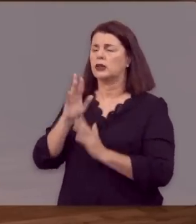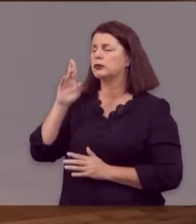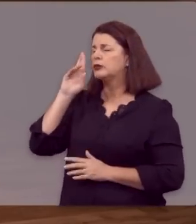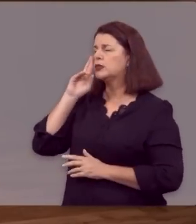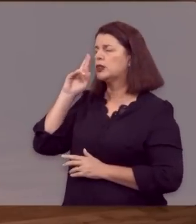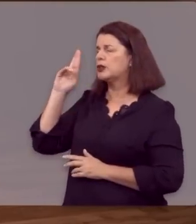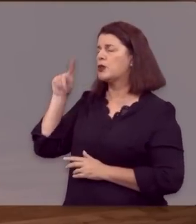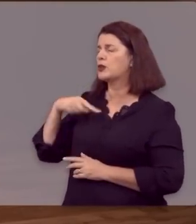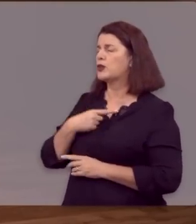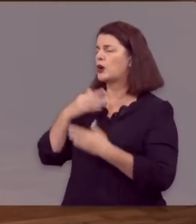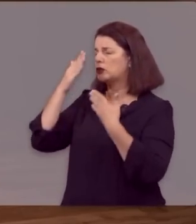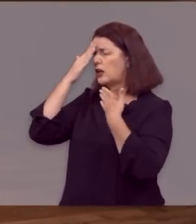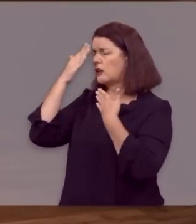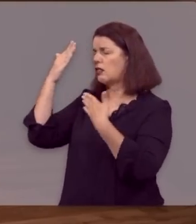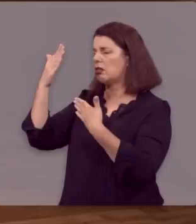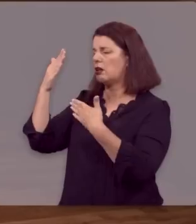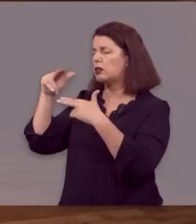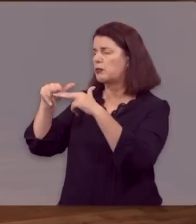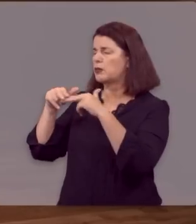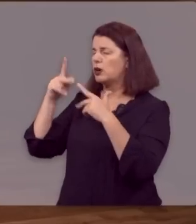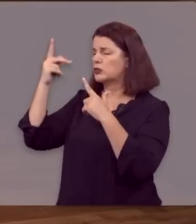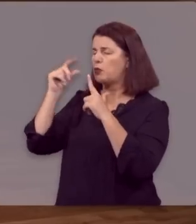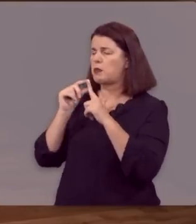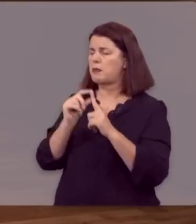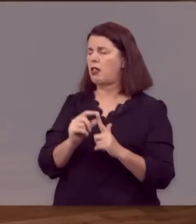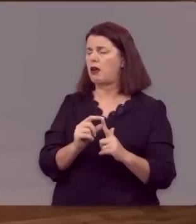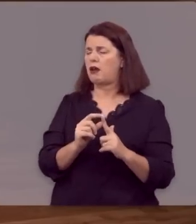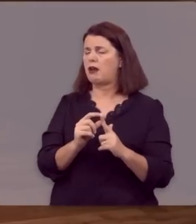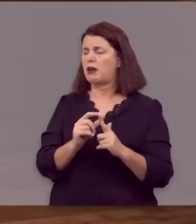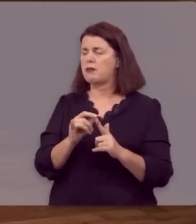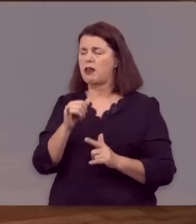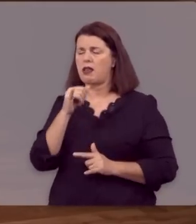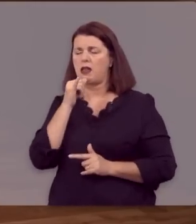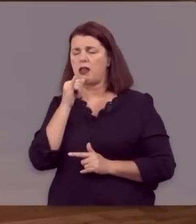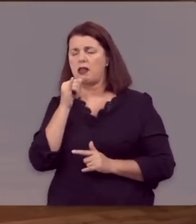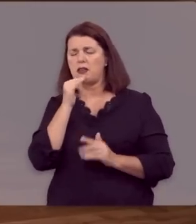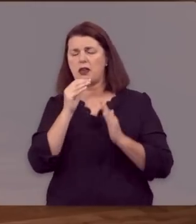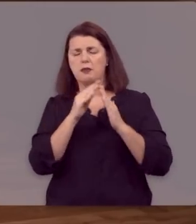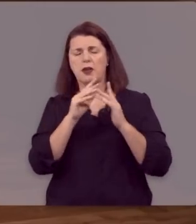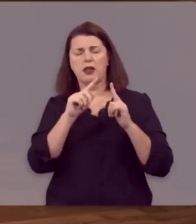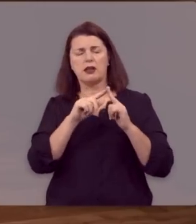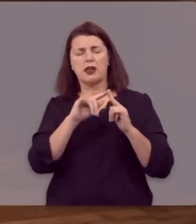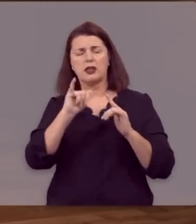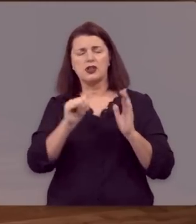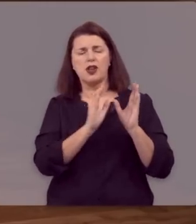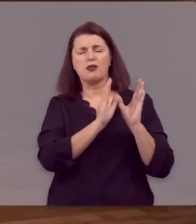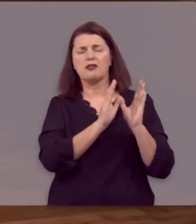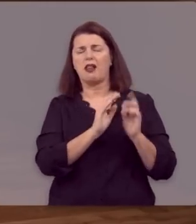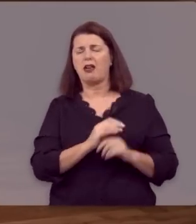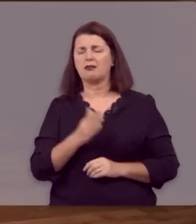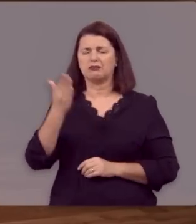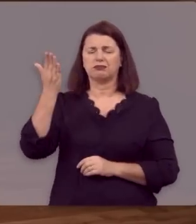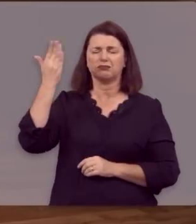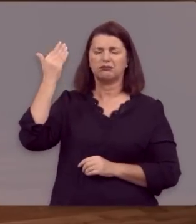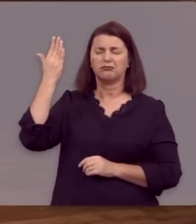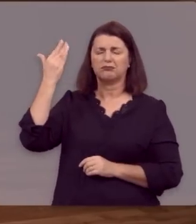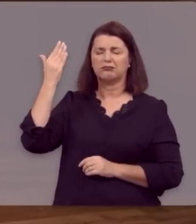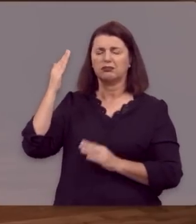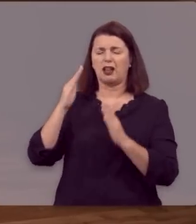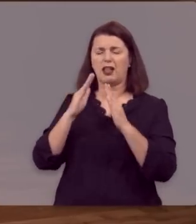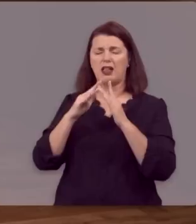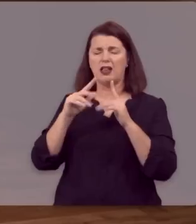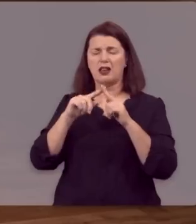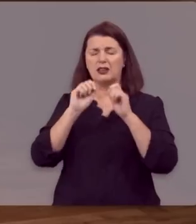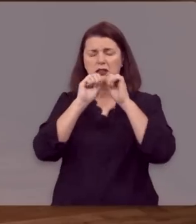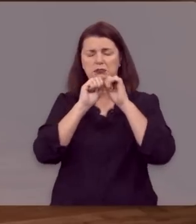Vamos orar. Deus, obrigado pela Tua palavra, pelo exemplo da igreja de Jerusalém,